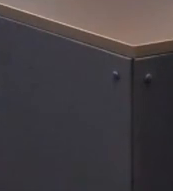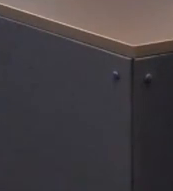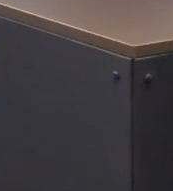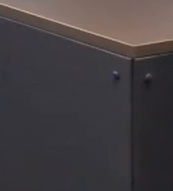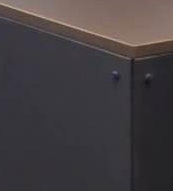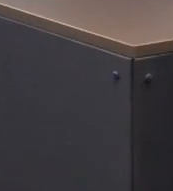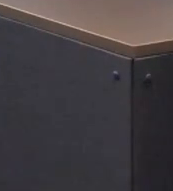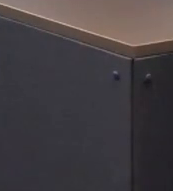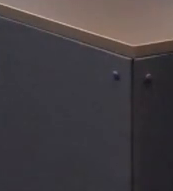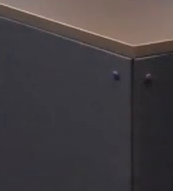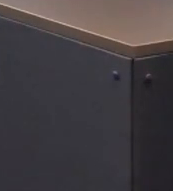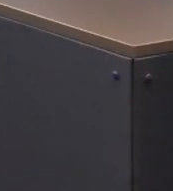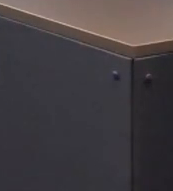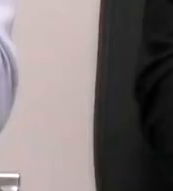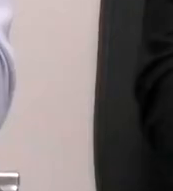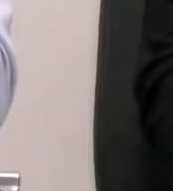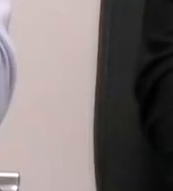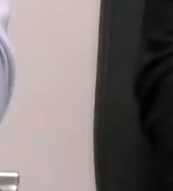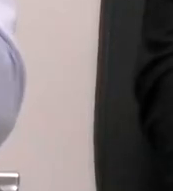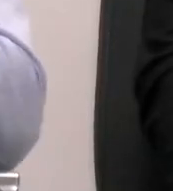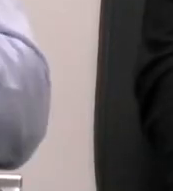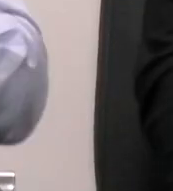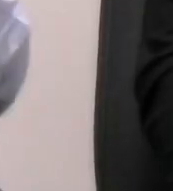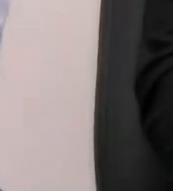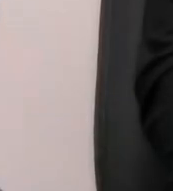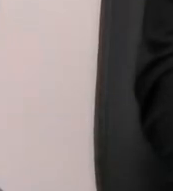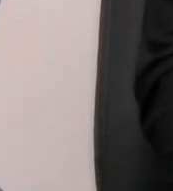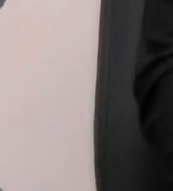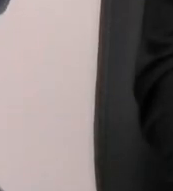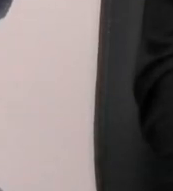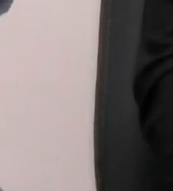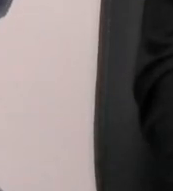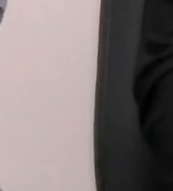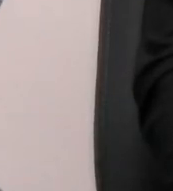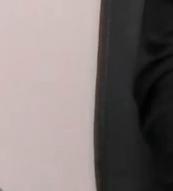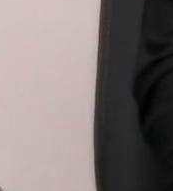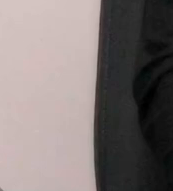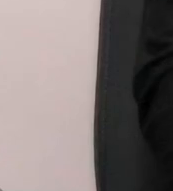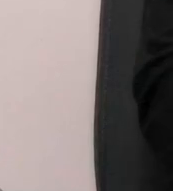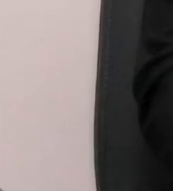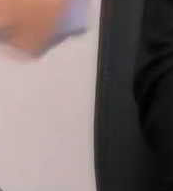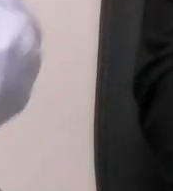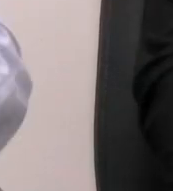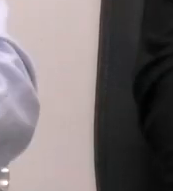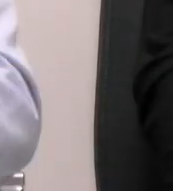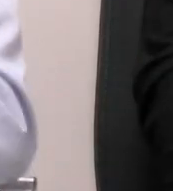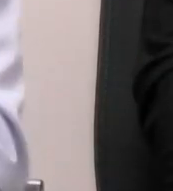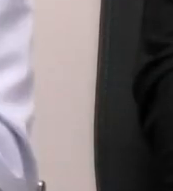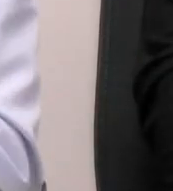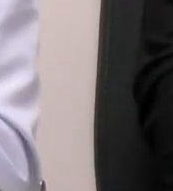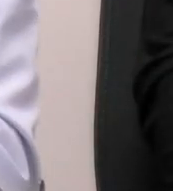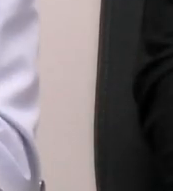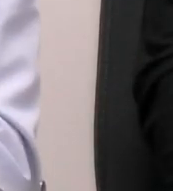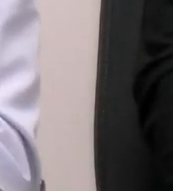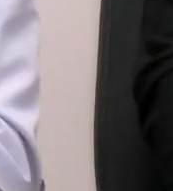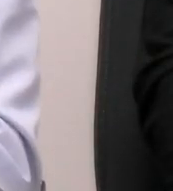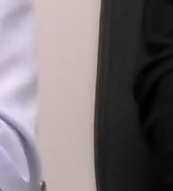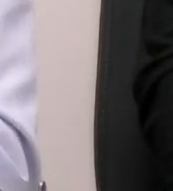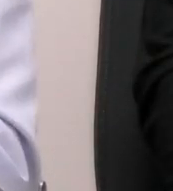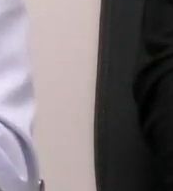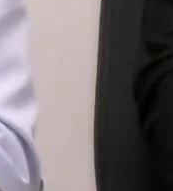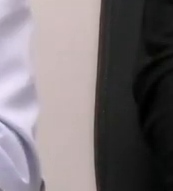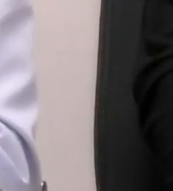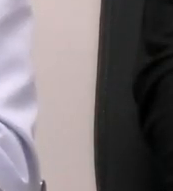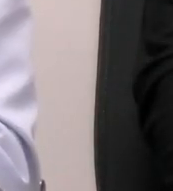de tal maneira que o cadastro seja reforçado, que a responsabilidade dos clubes seja reforçada e que a anistia,